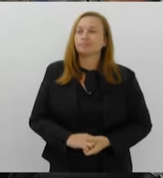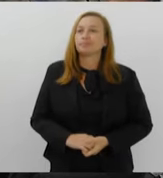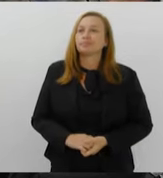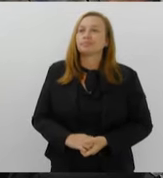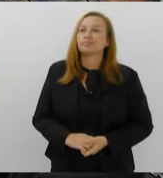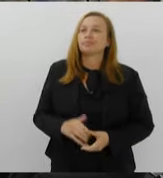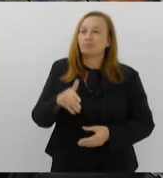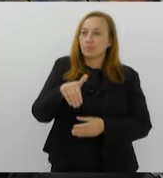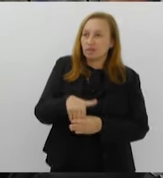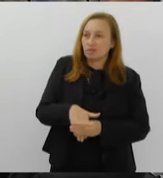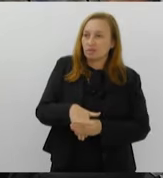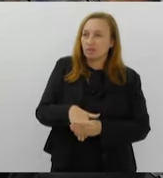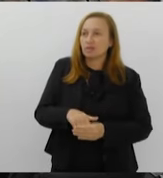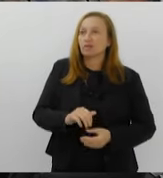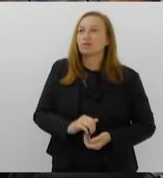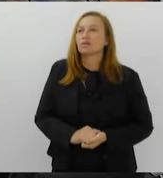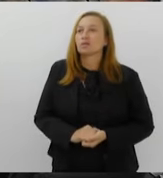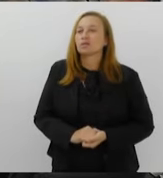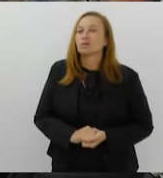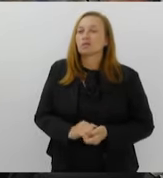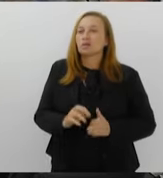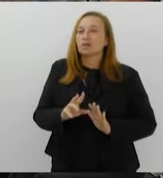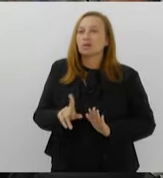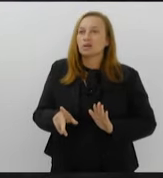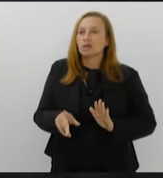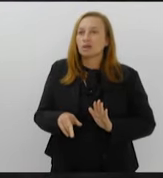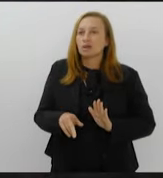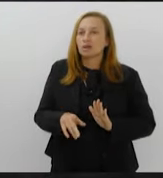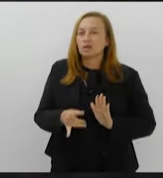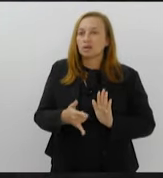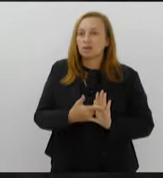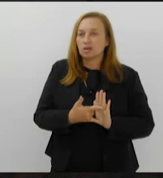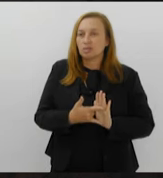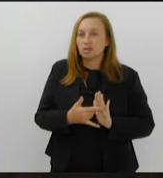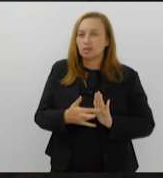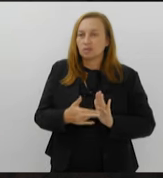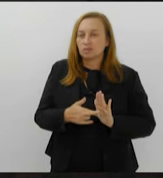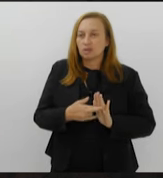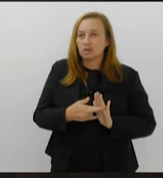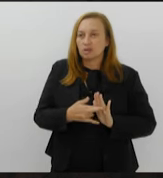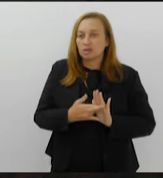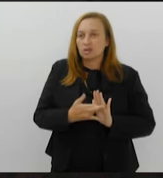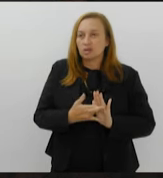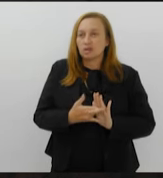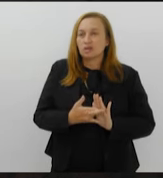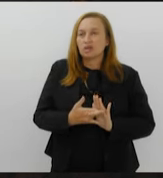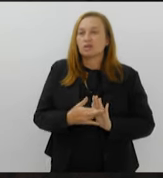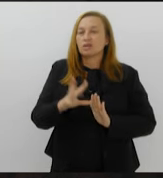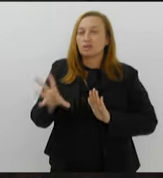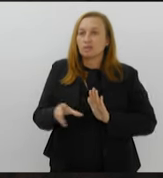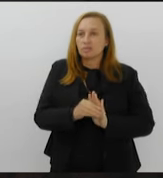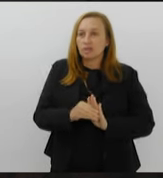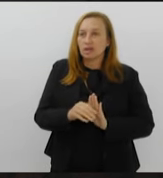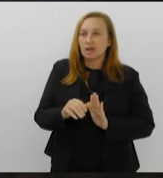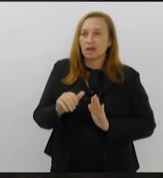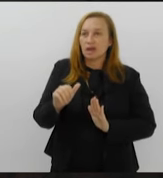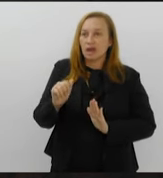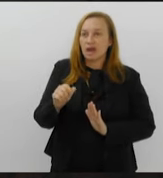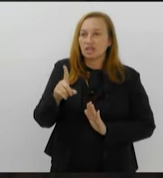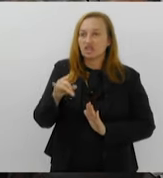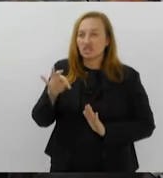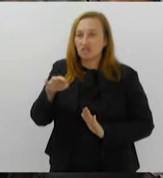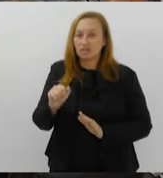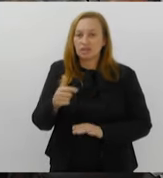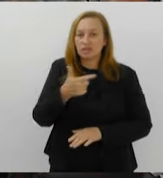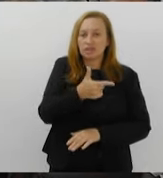Em votação, o requerimento de destaque das emendas aditivas 17 e 21. Senhores que